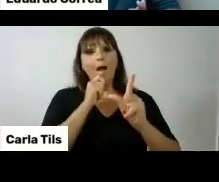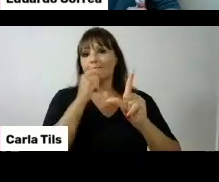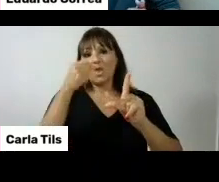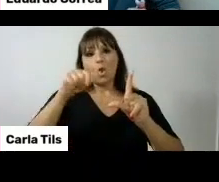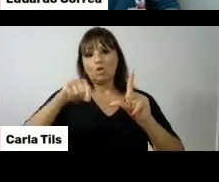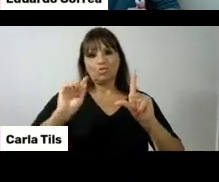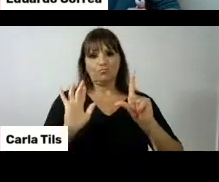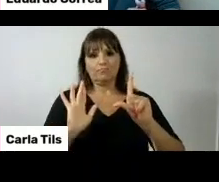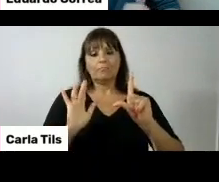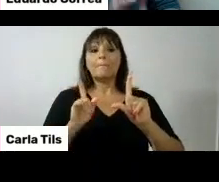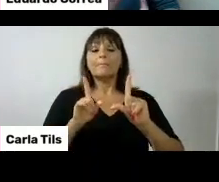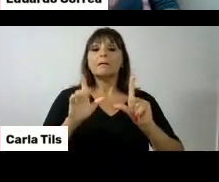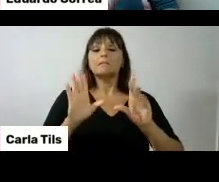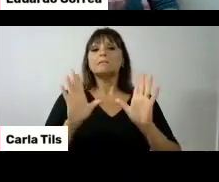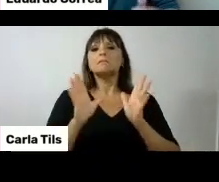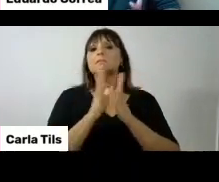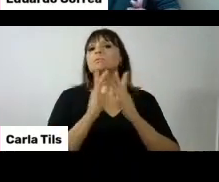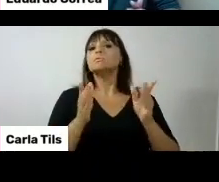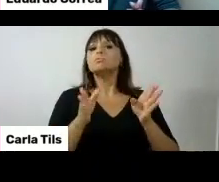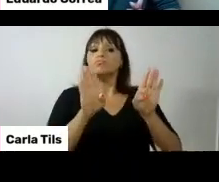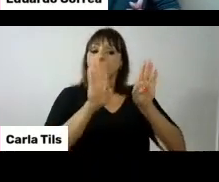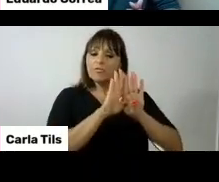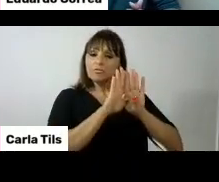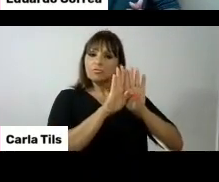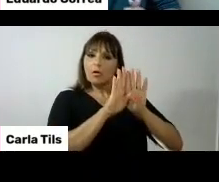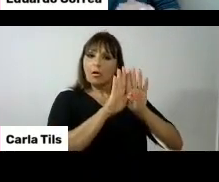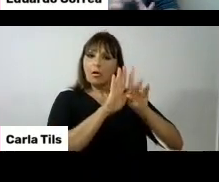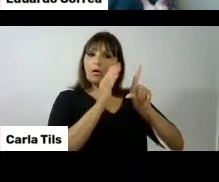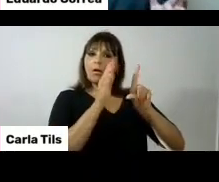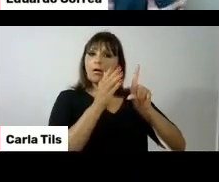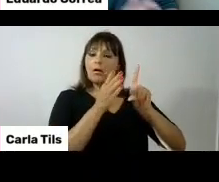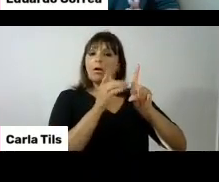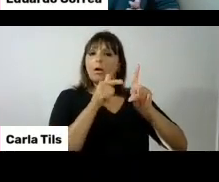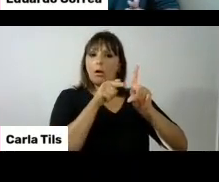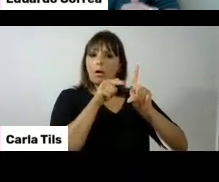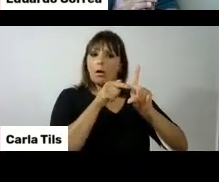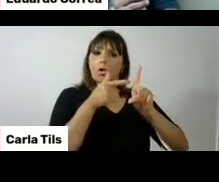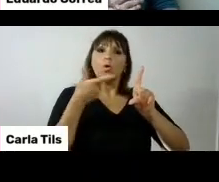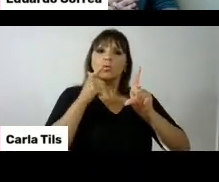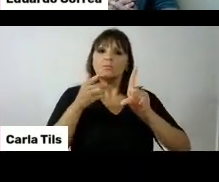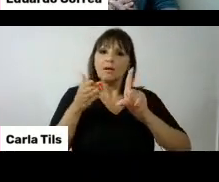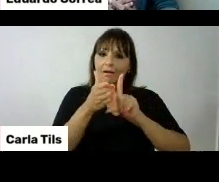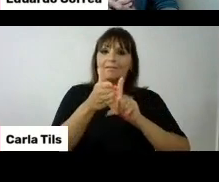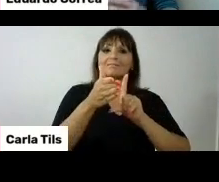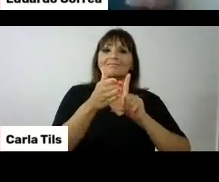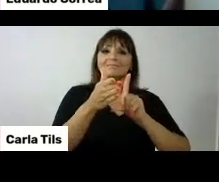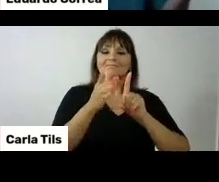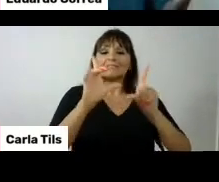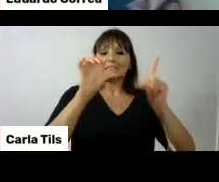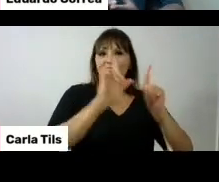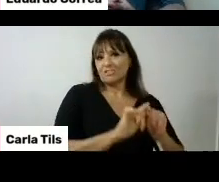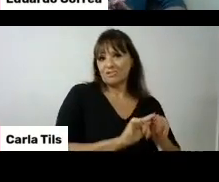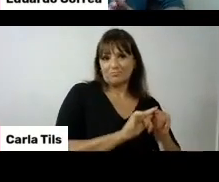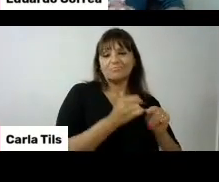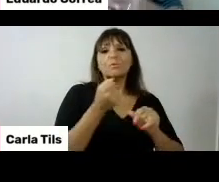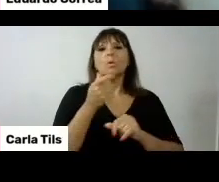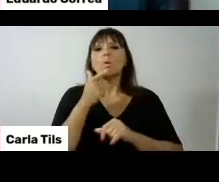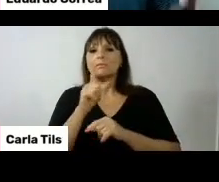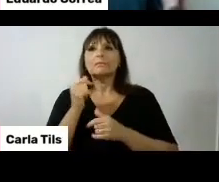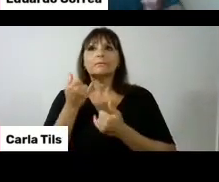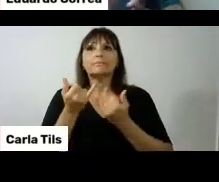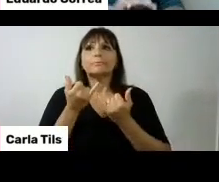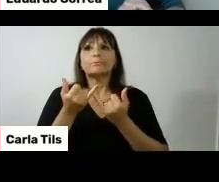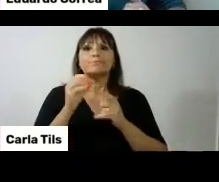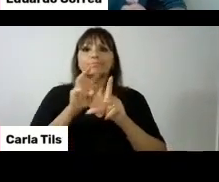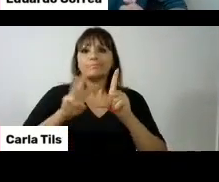uma determinada caixa, você vai conseguir navegar. Ou ainda, pensa comigo, aqueles sites que tem vários banners, vários